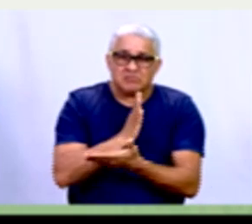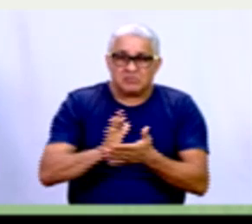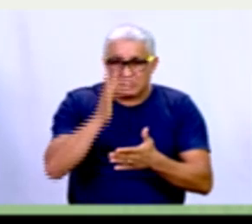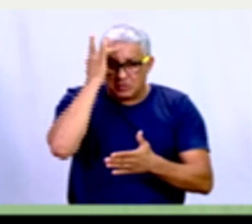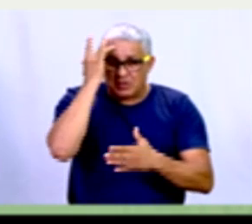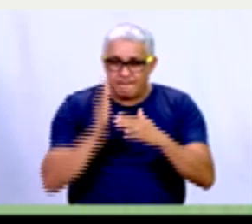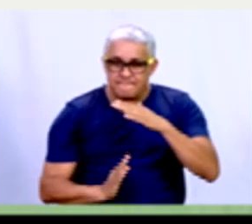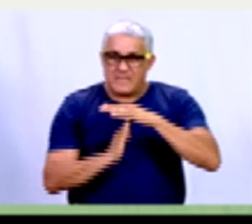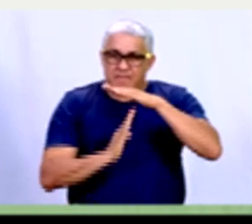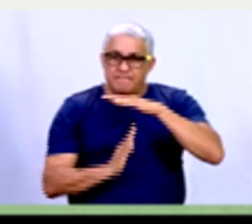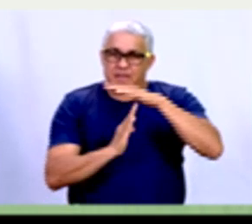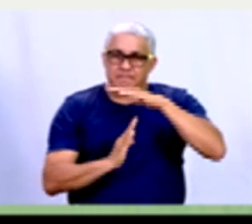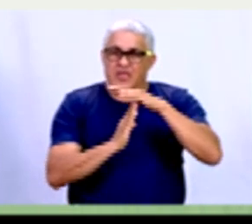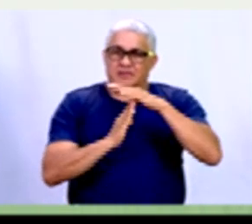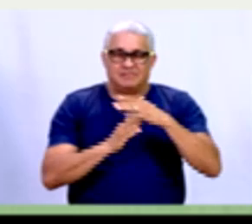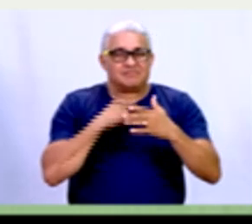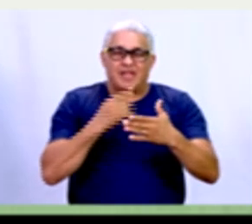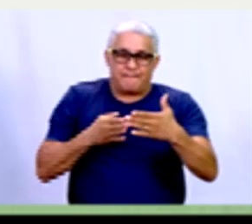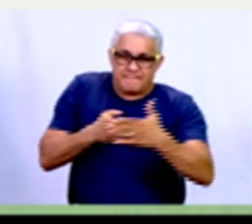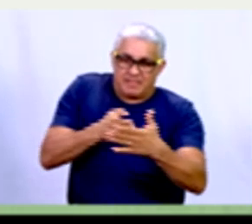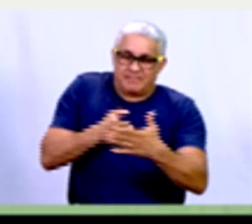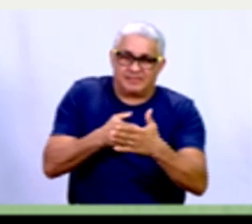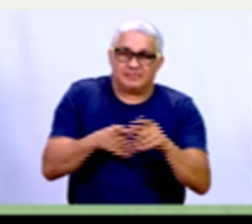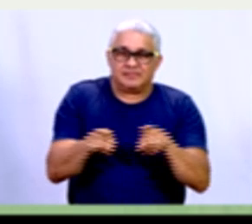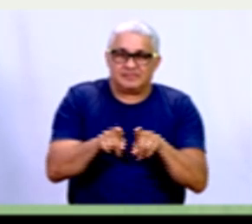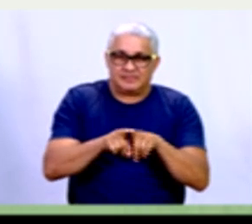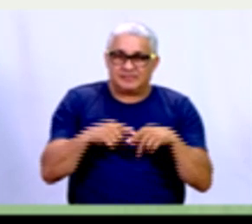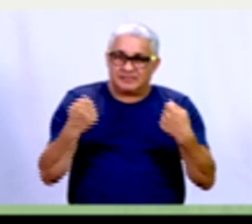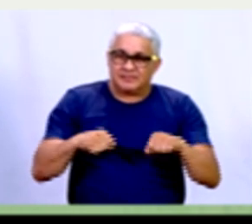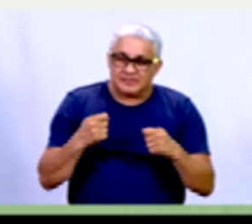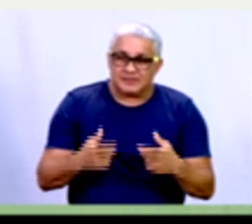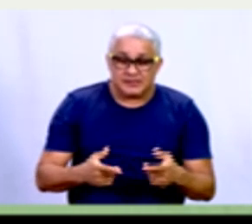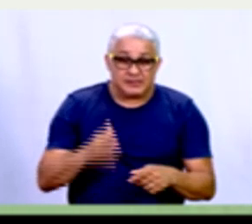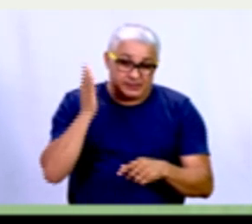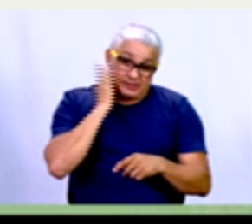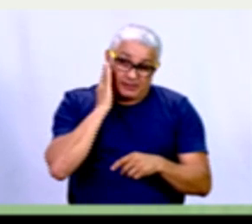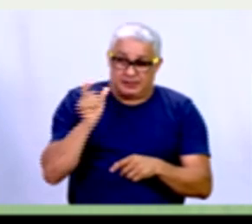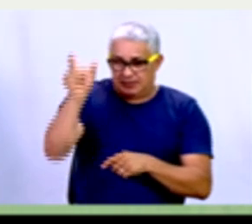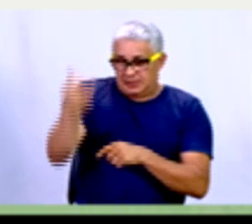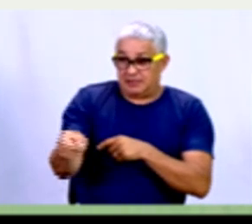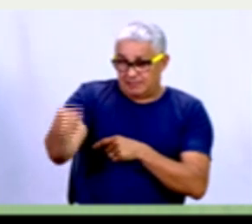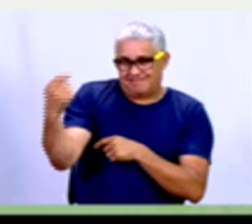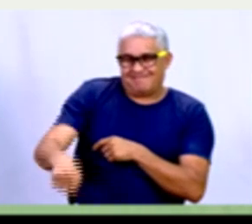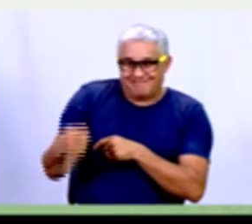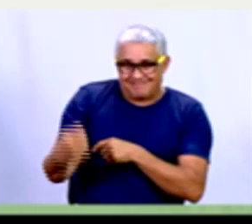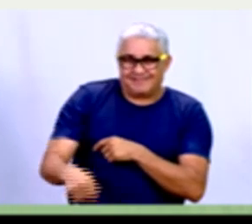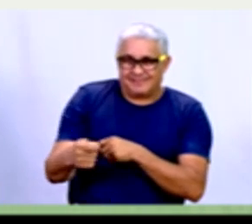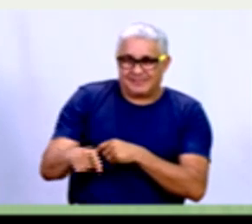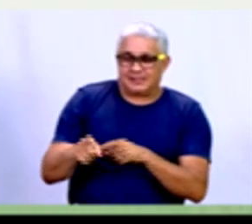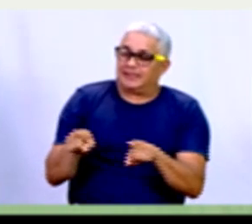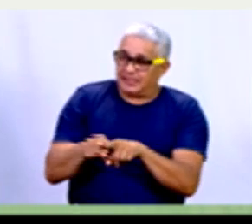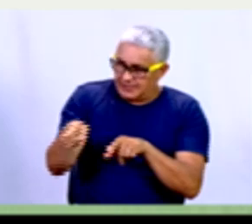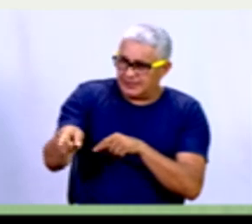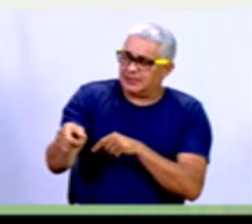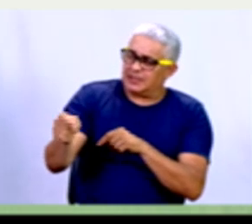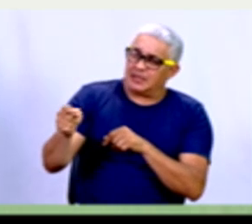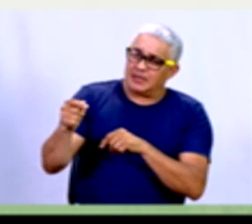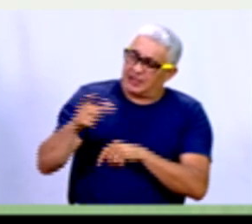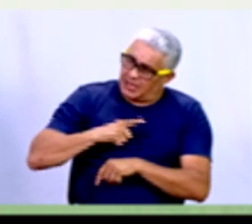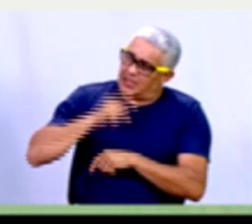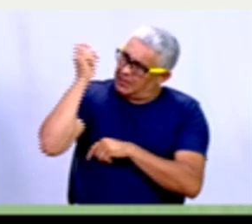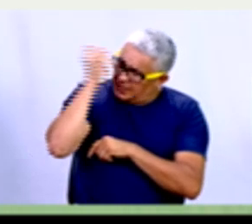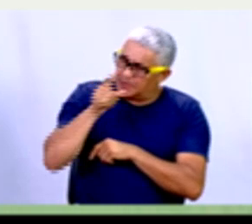usuários finais. Eu vou considerar o que o meu usuário tem capacidade de fazer ou o que ele tem dificuldade de fazer